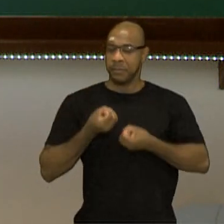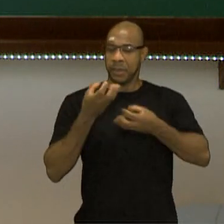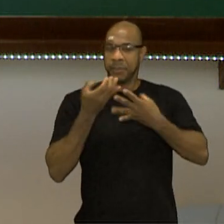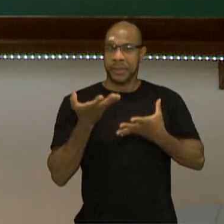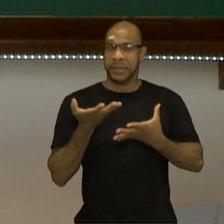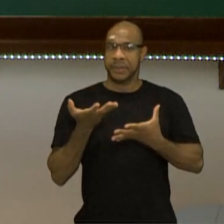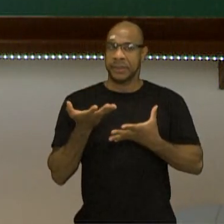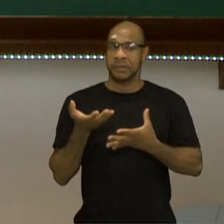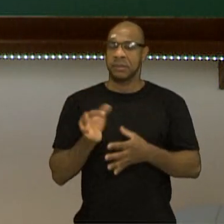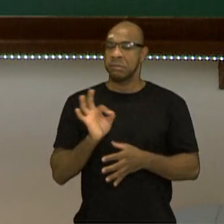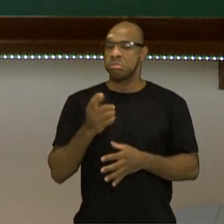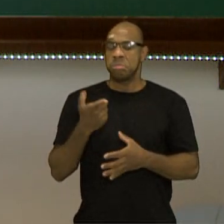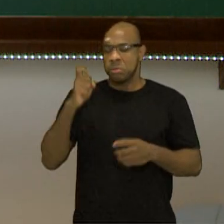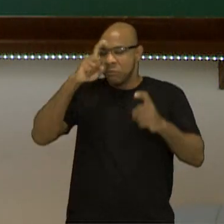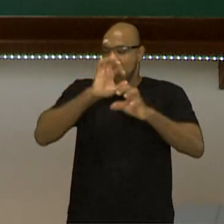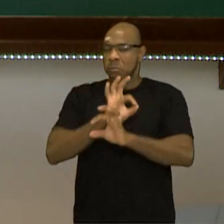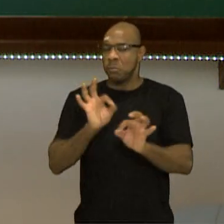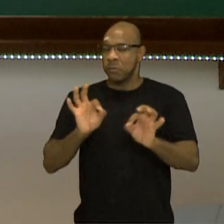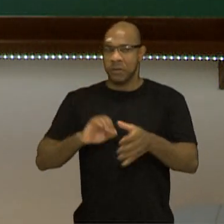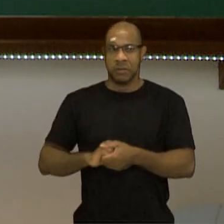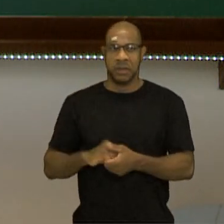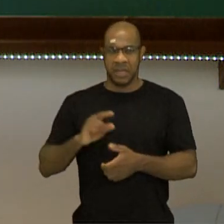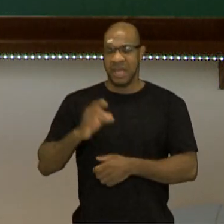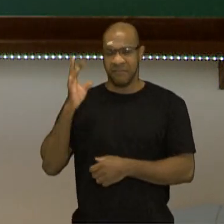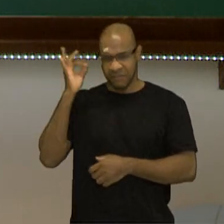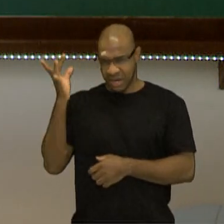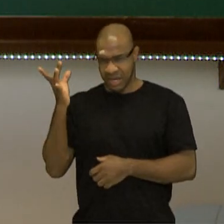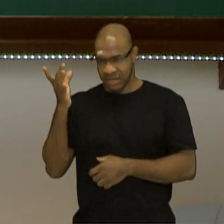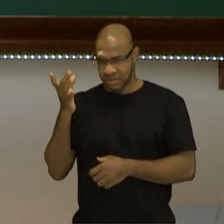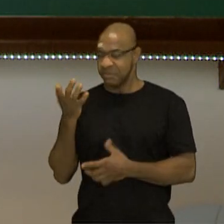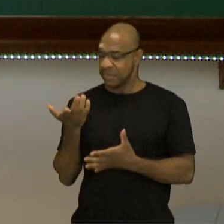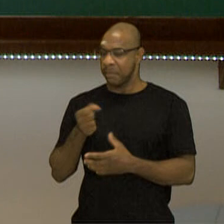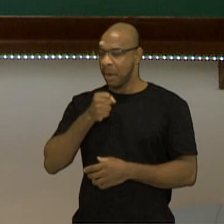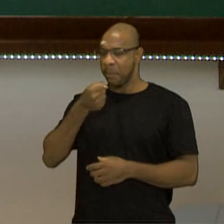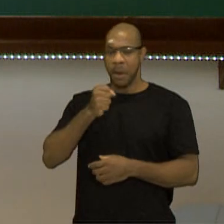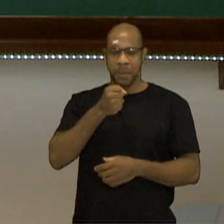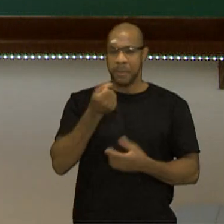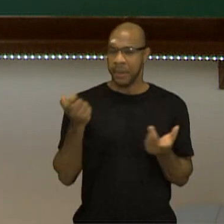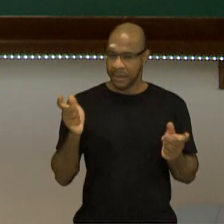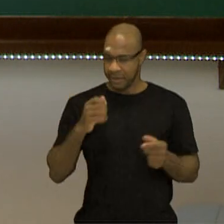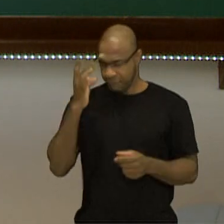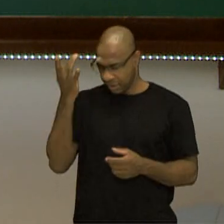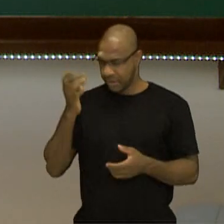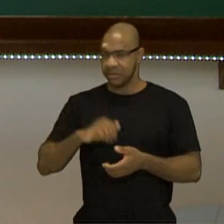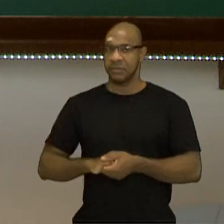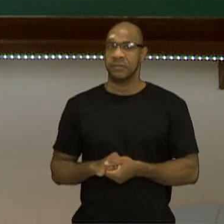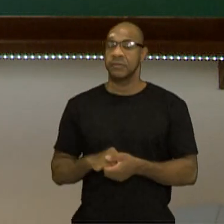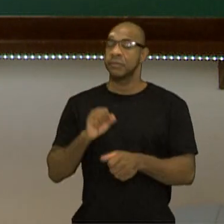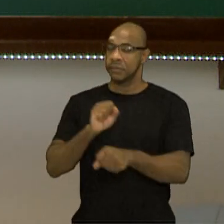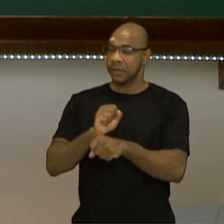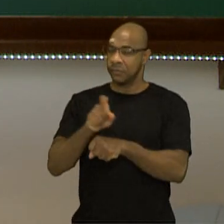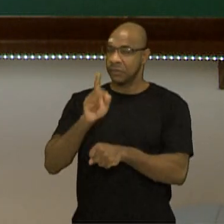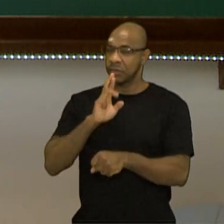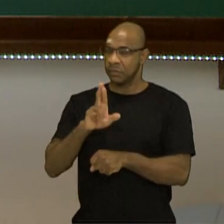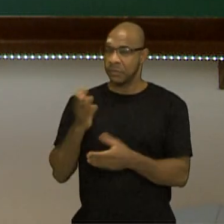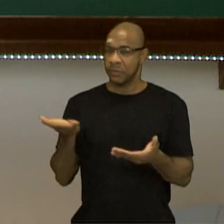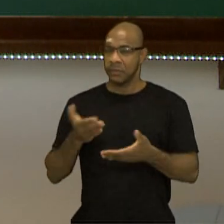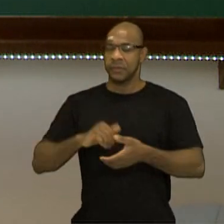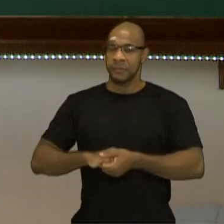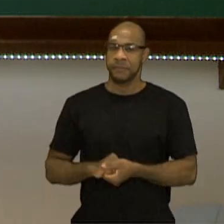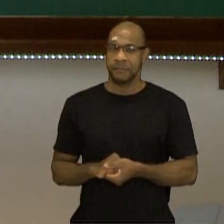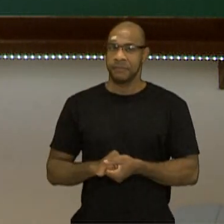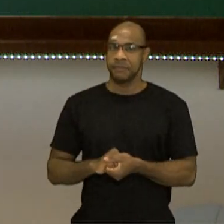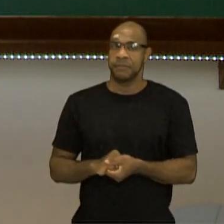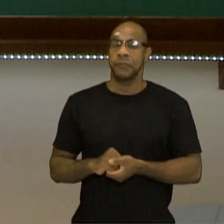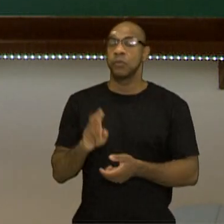sem dificuldade. É fácil, se é fácil para a imprensa fazer isso. Eu vou aguardar você registrar então a sua resposta em